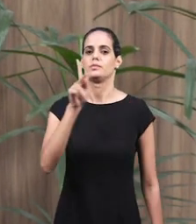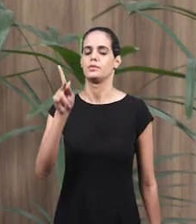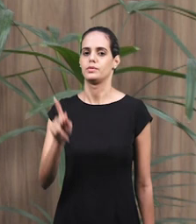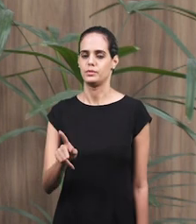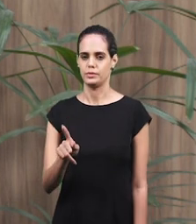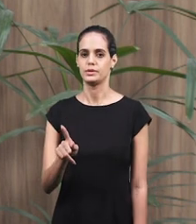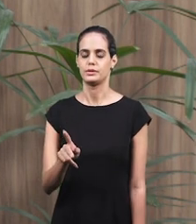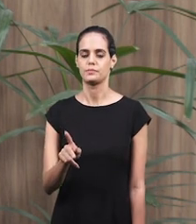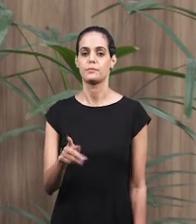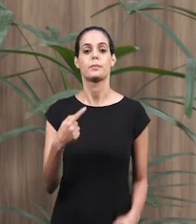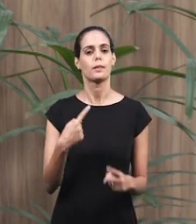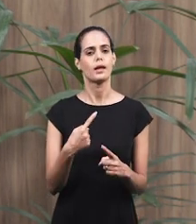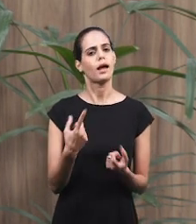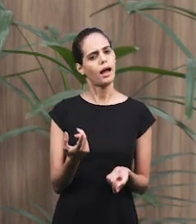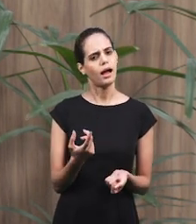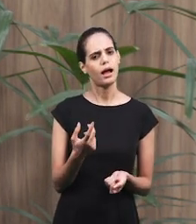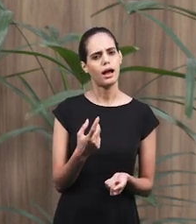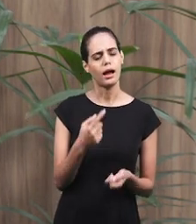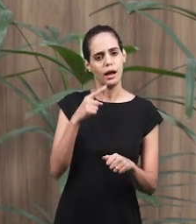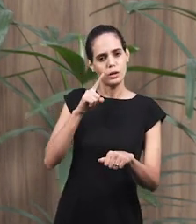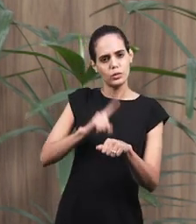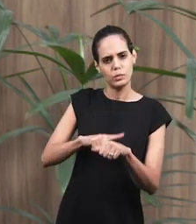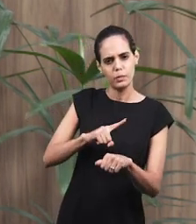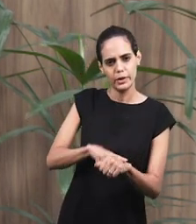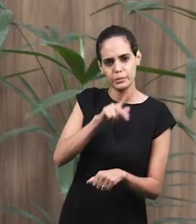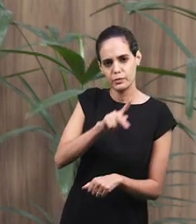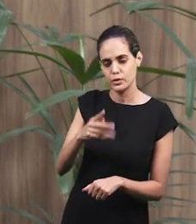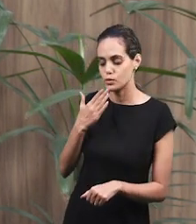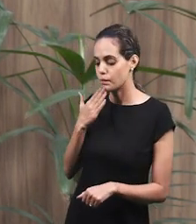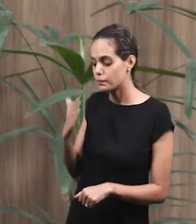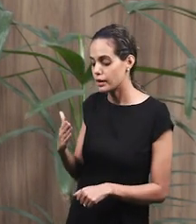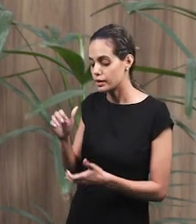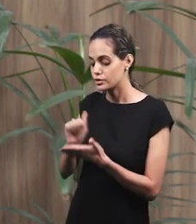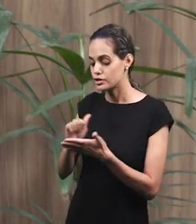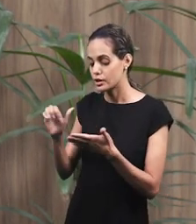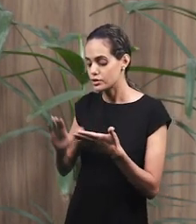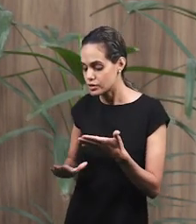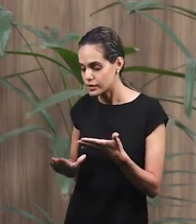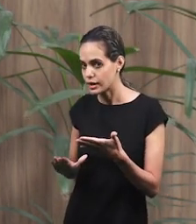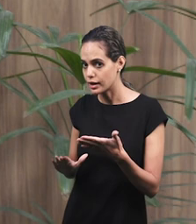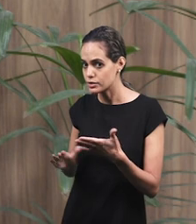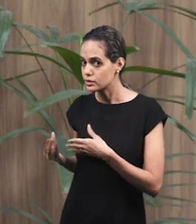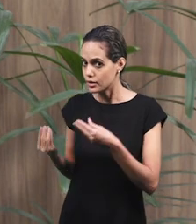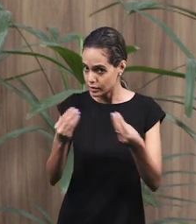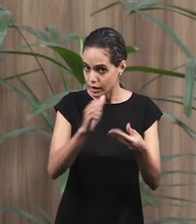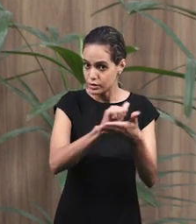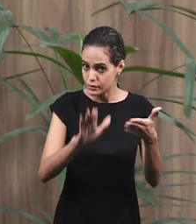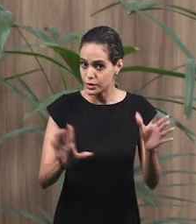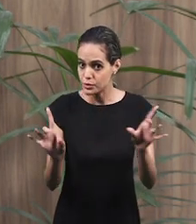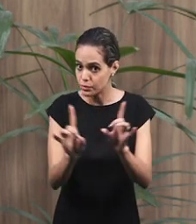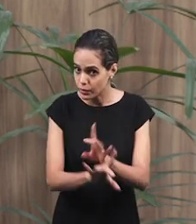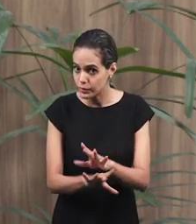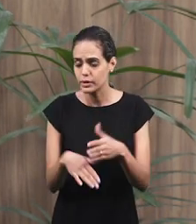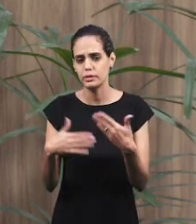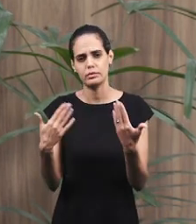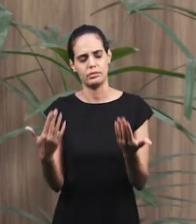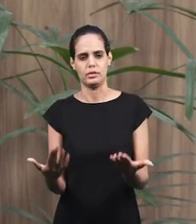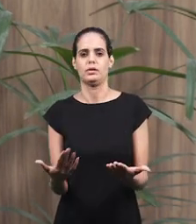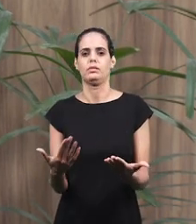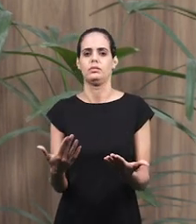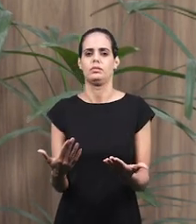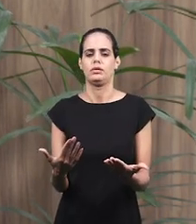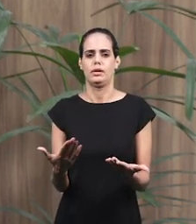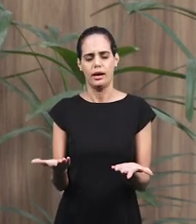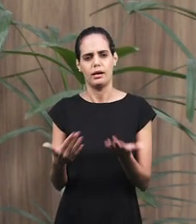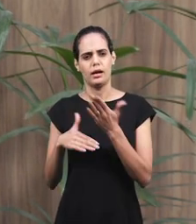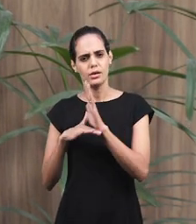professoras. Os docentes têm recebido retorno das atividades dos nossos filhos? Então, na medida do possível, ajudem